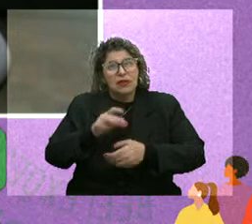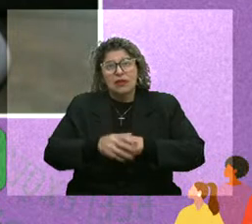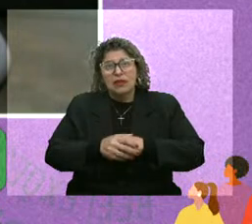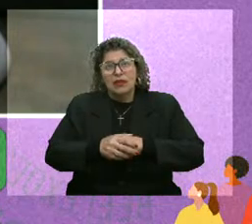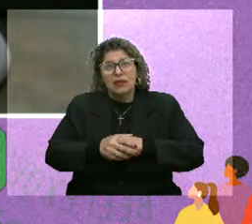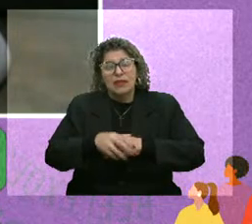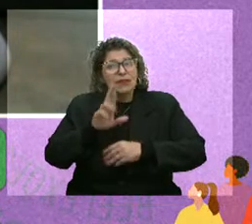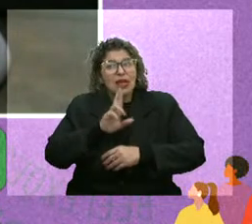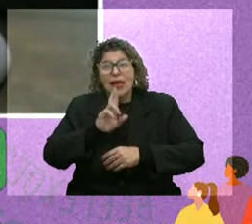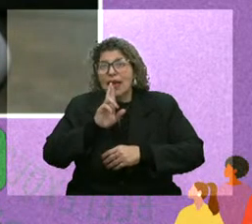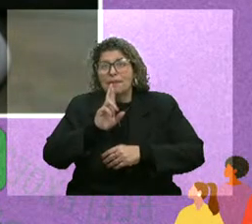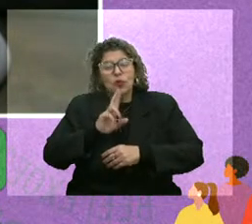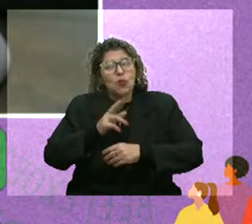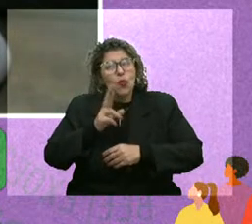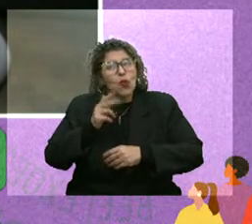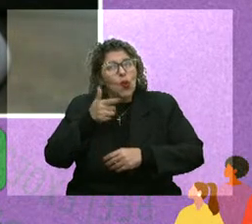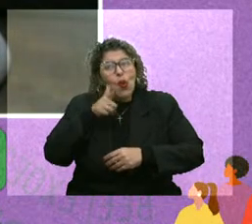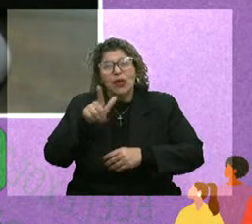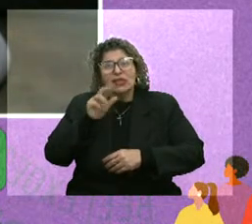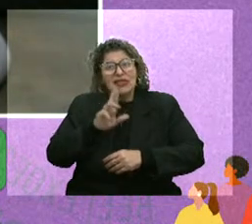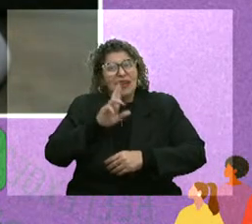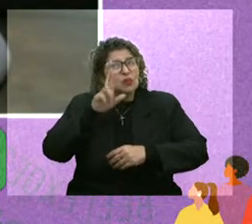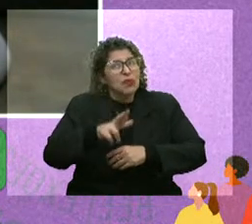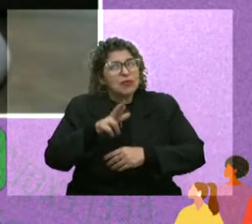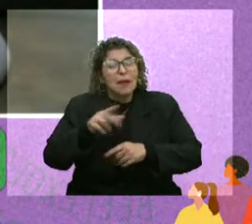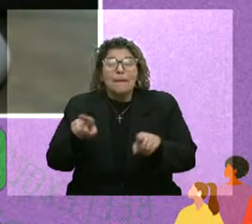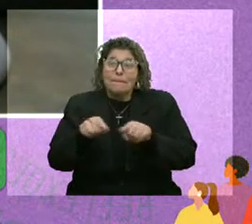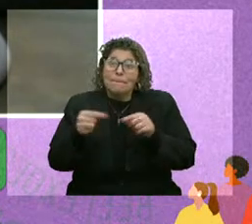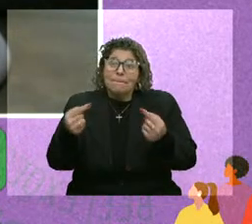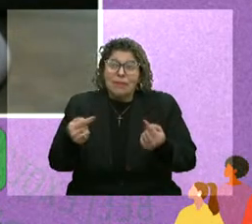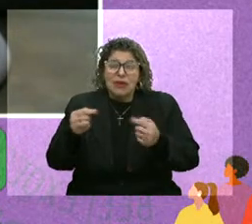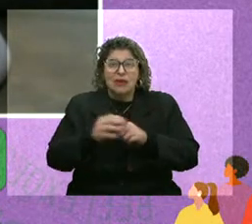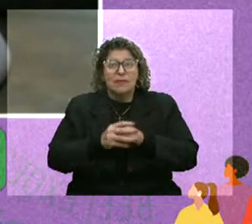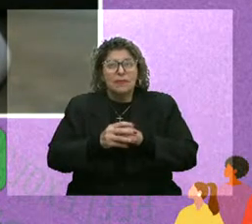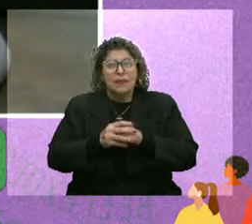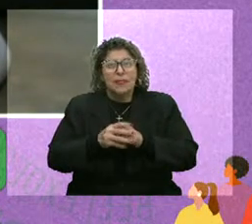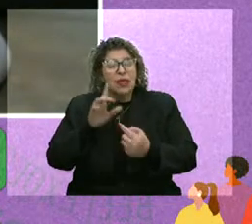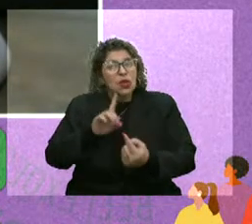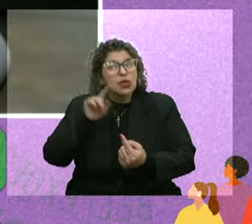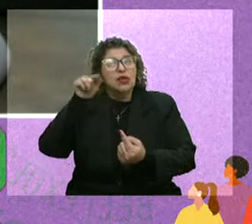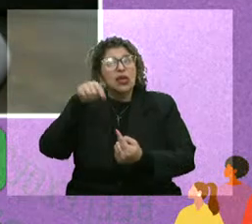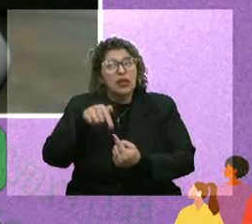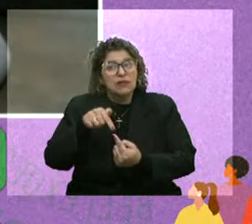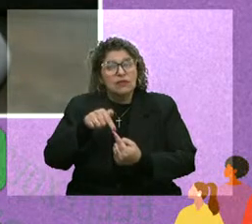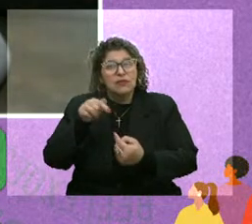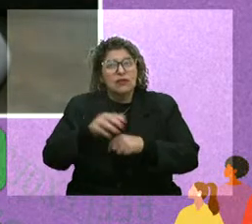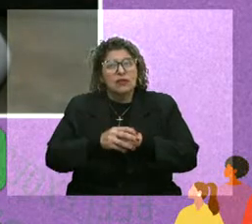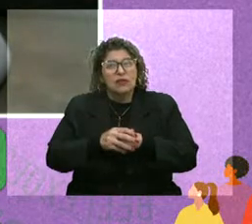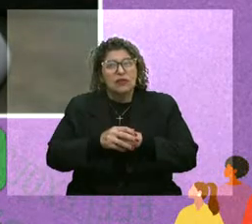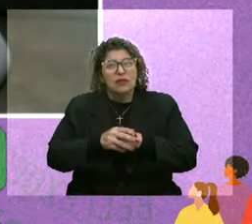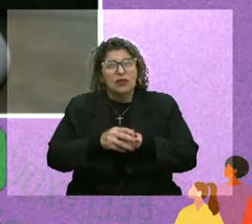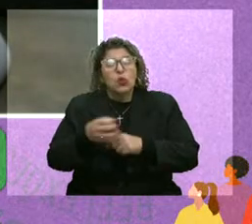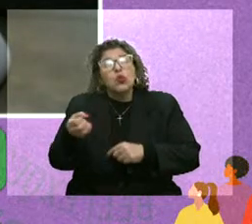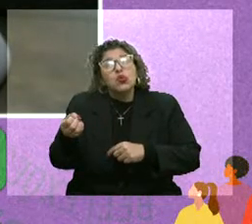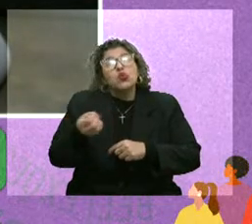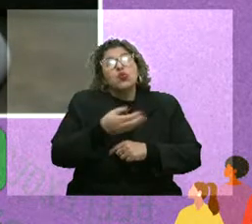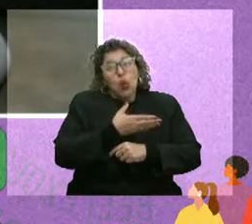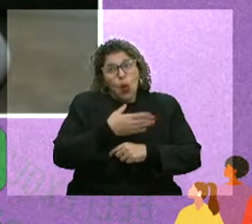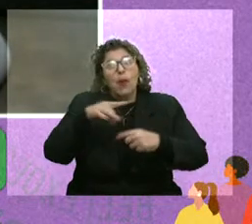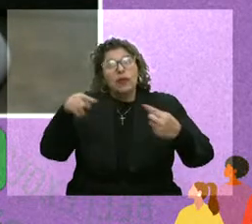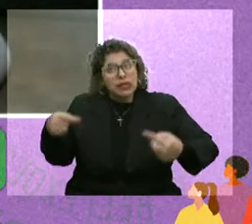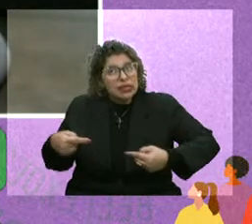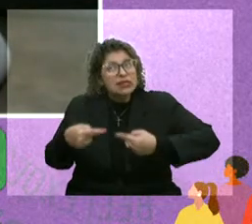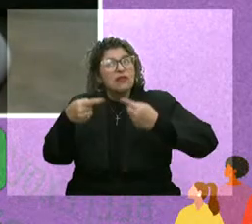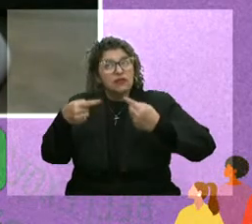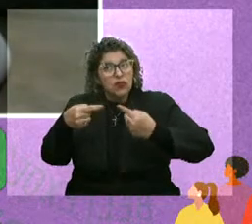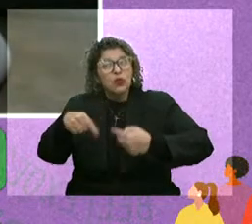a resposta o mais rápido possível. Então, nesse sentido, eu quero deixar claro que agora nós temos um novo desafio, meu